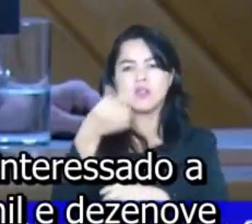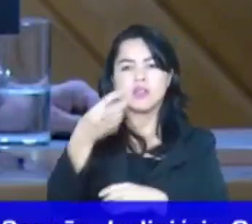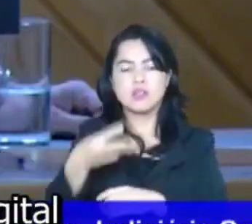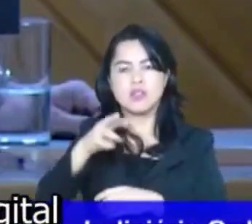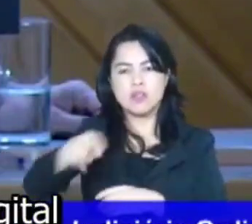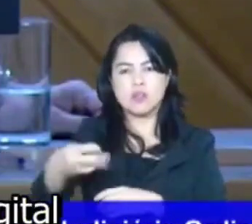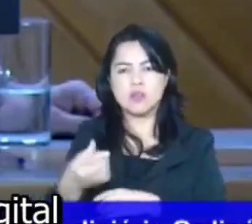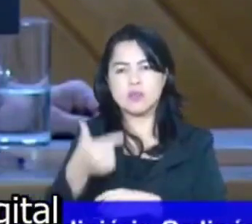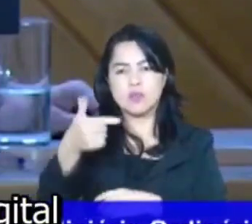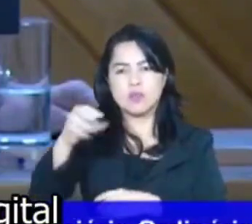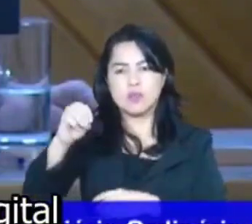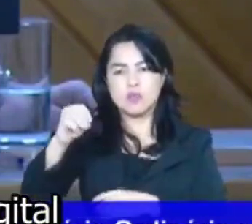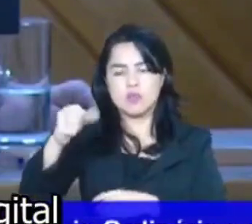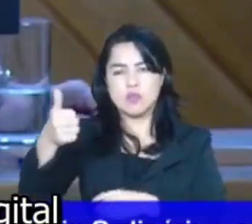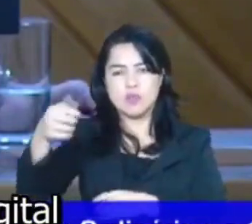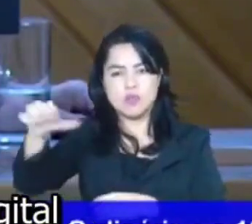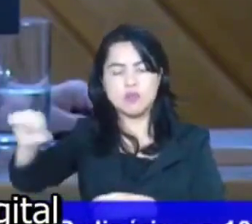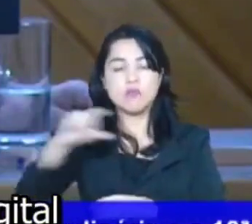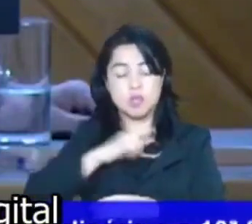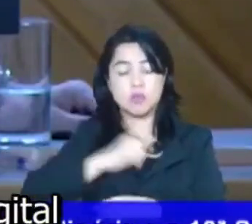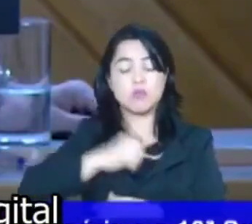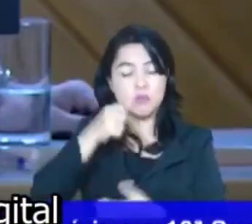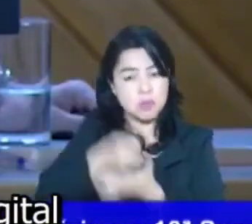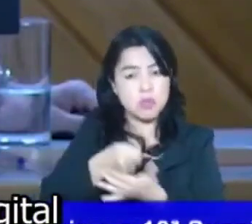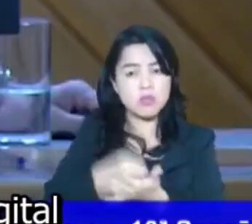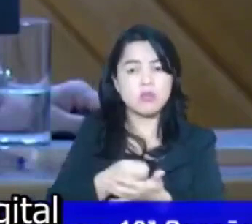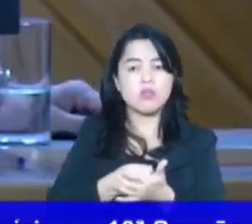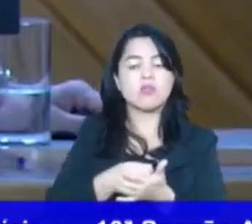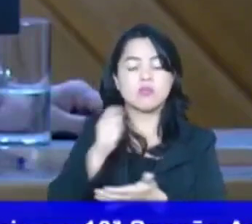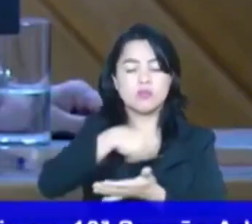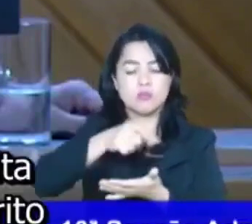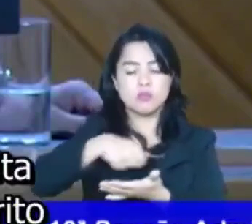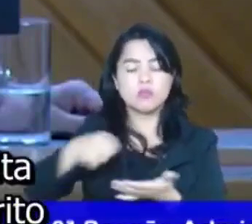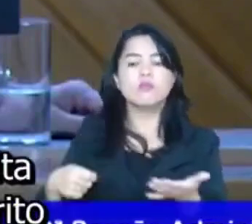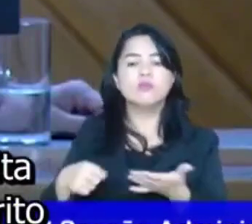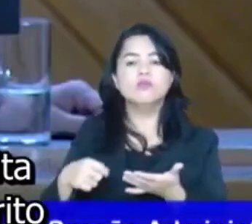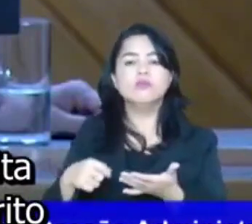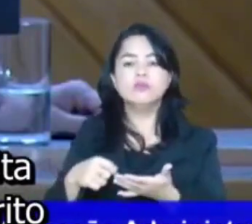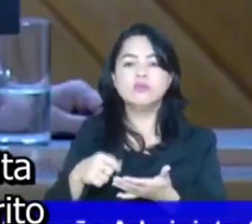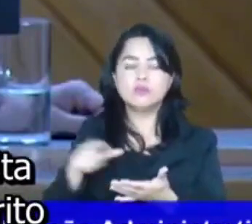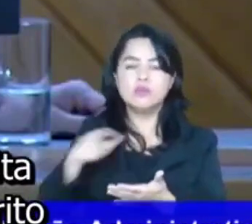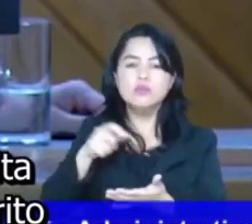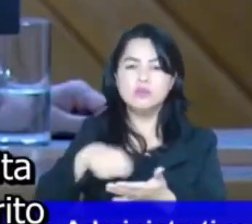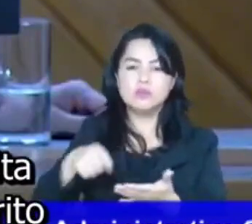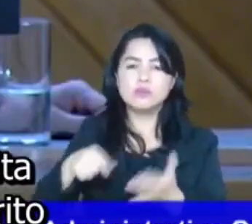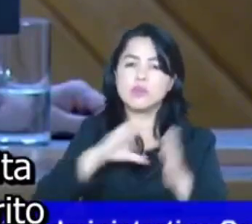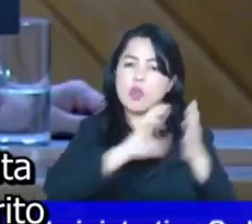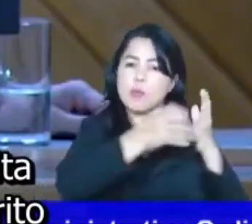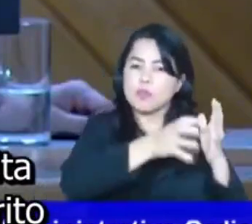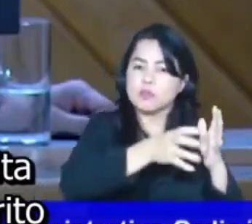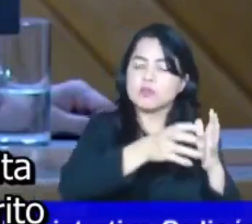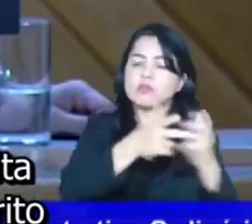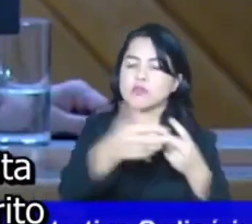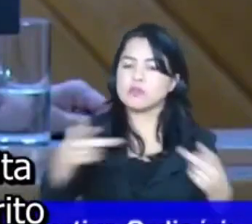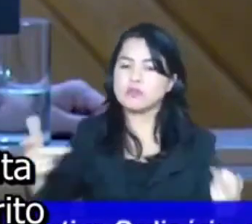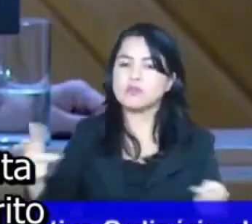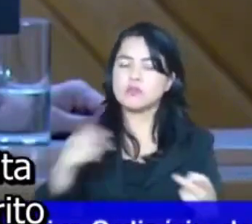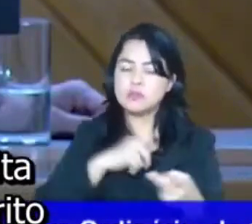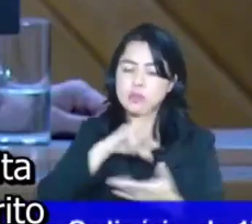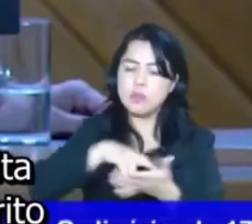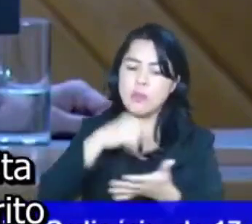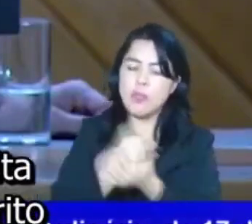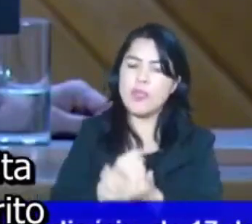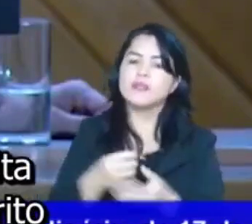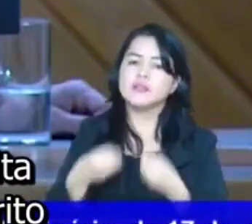23.604/2019 prevê como obrigatória a adoção da escrituração digital pelos partidos e ulterior remessa da documentação à